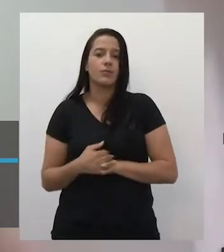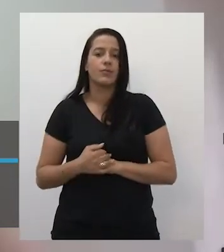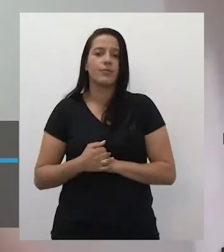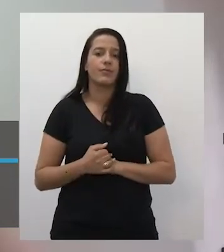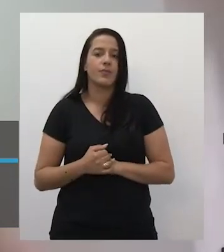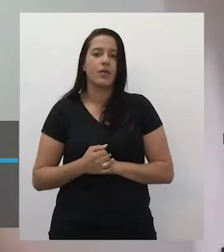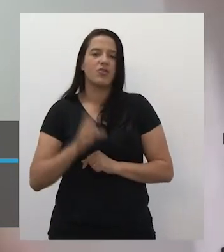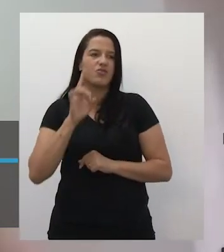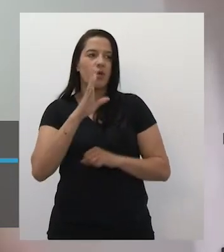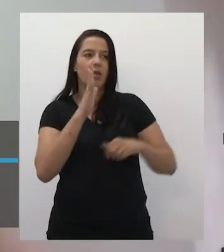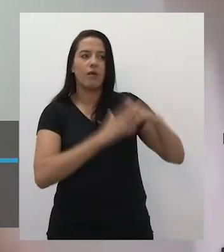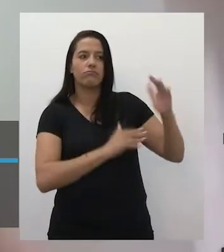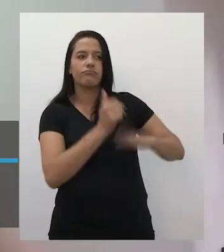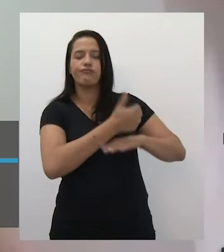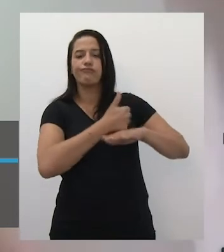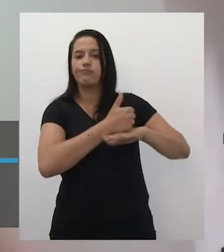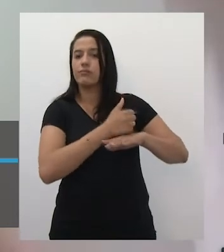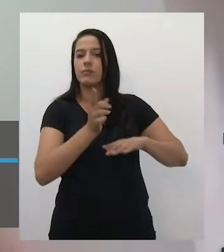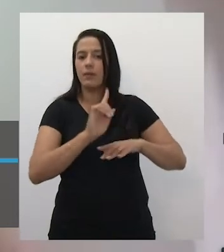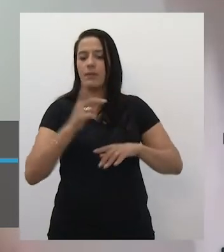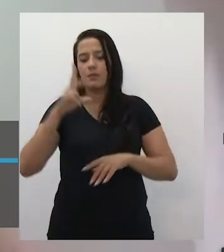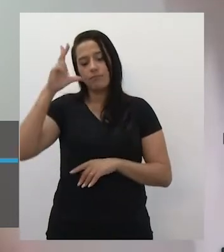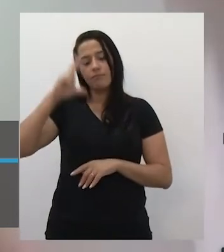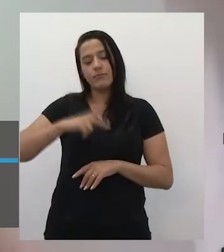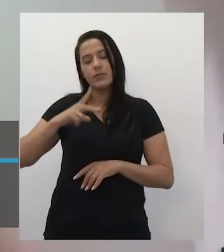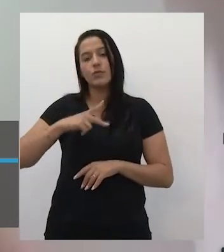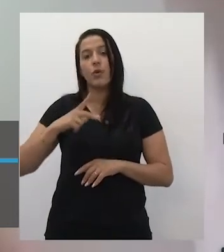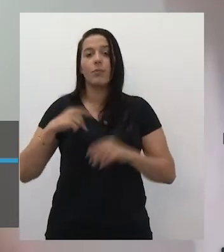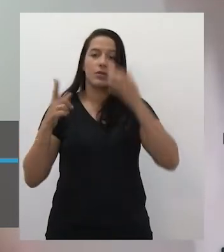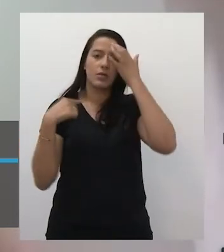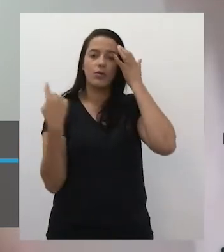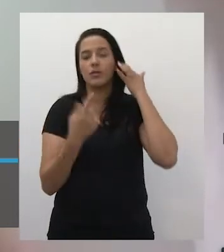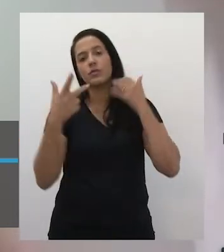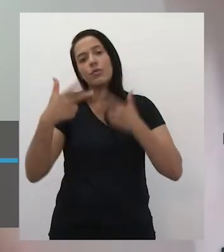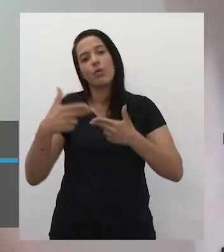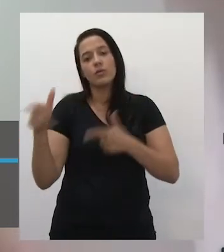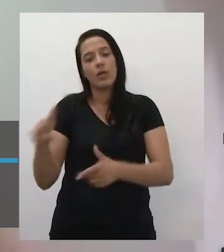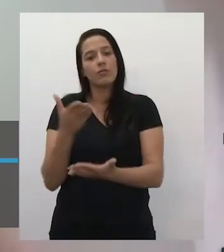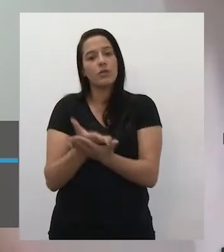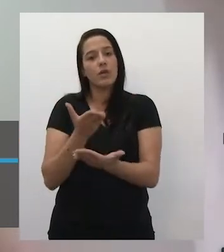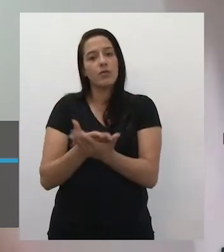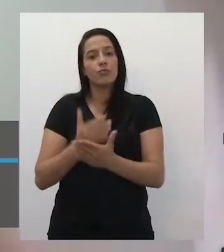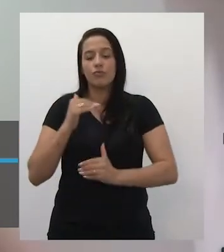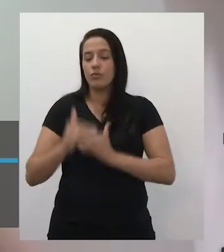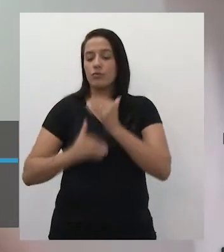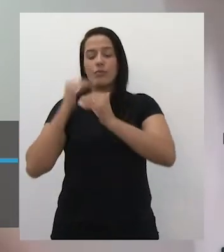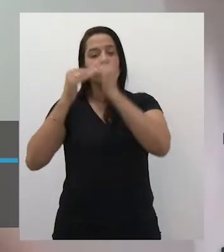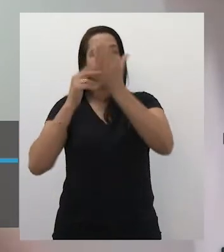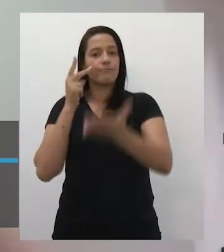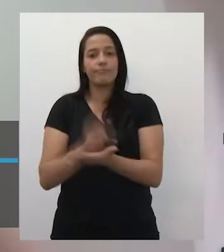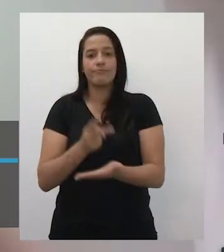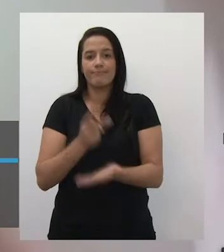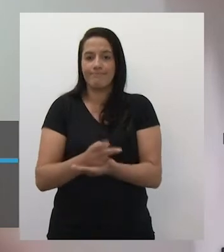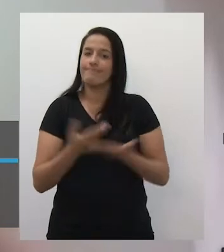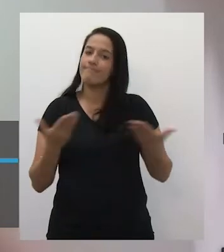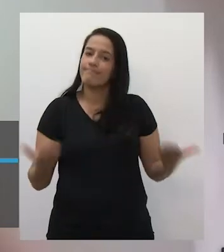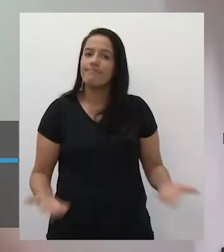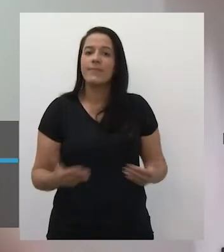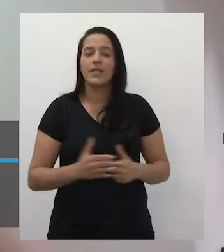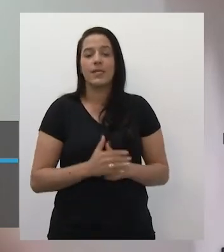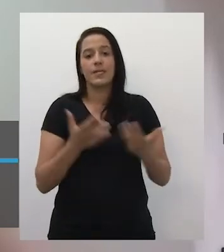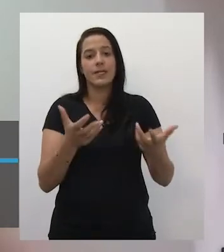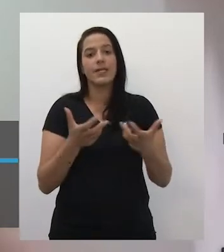do dia, gosto sempre de fazer uma oração com a minha mãe, agradecer pelo dia, refletir